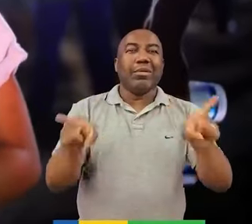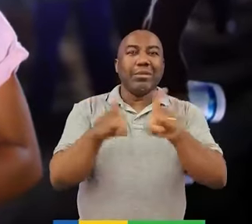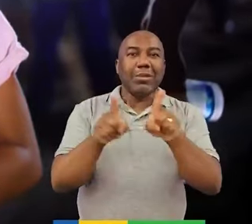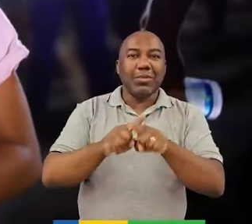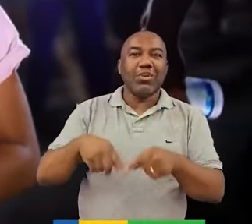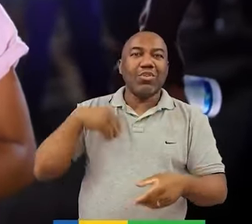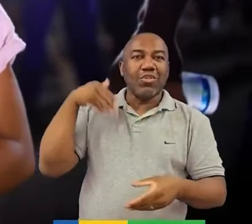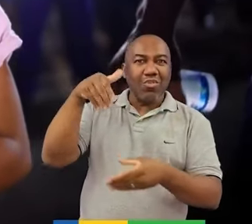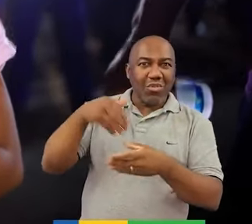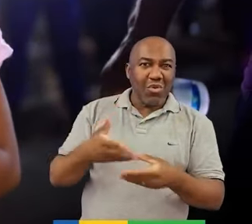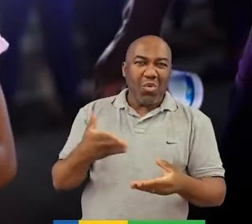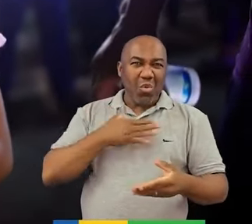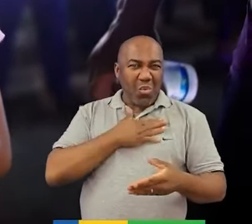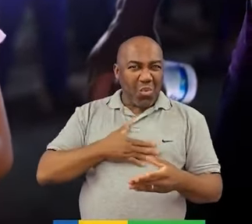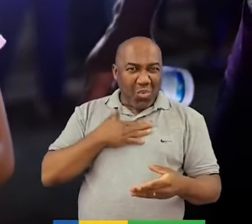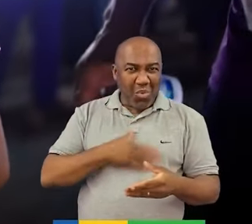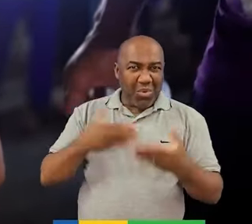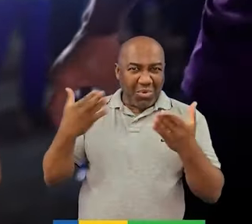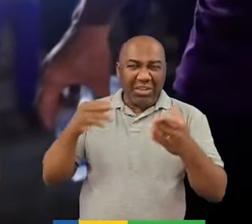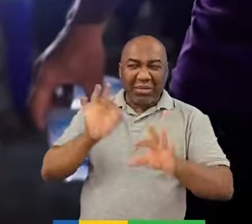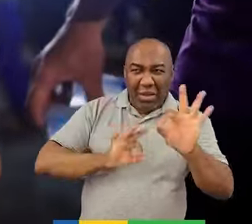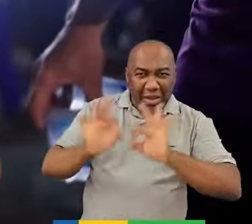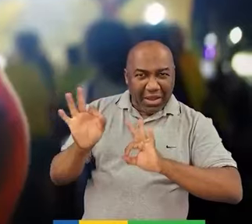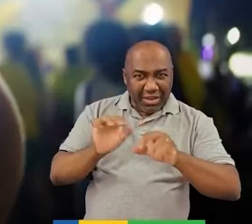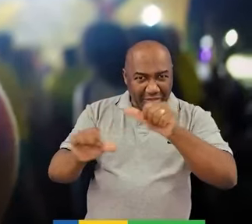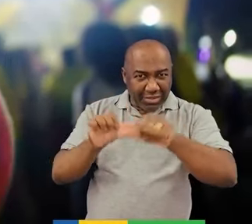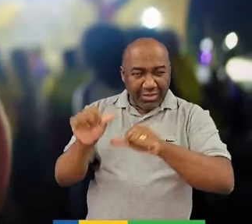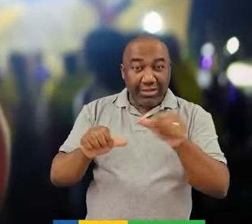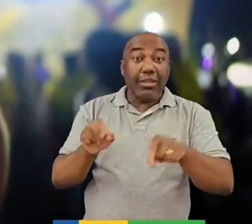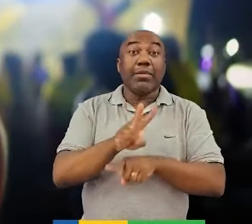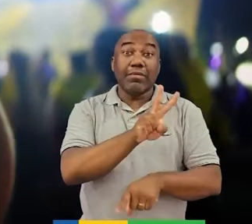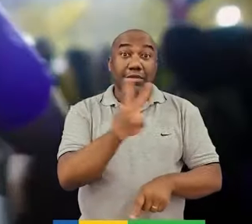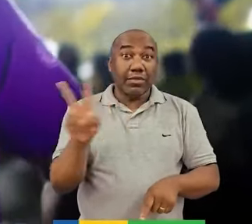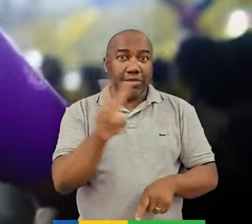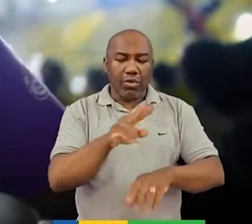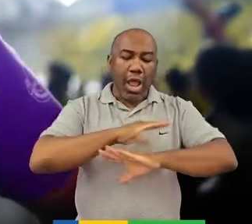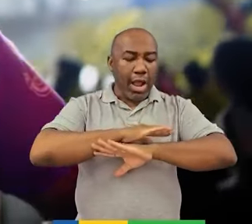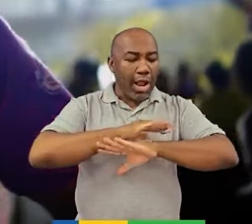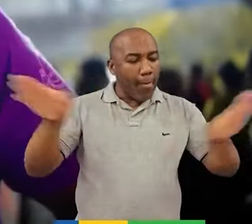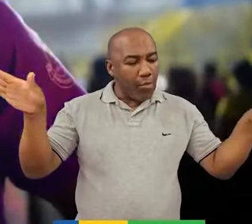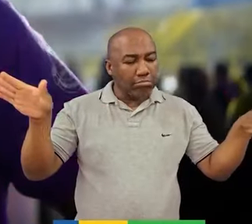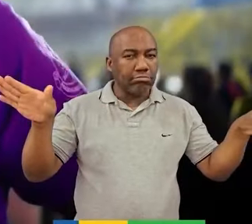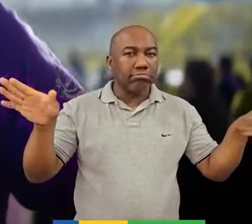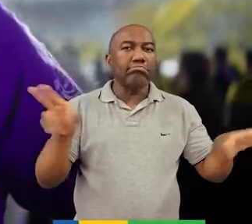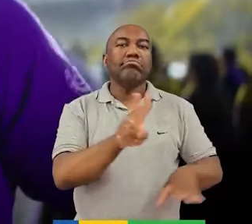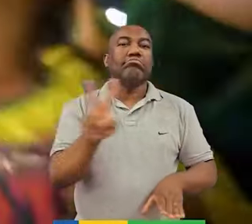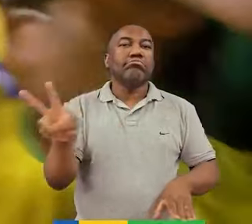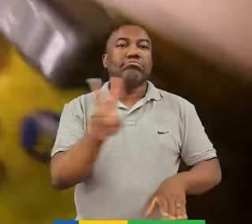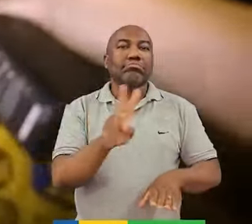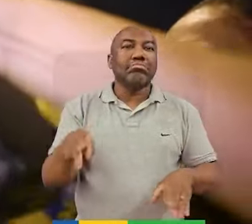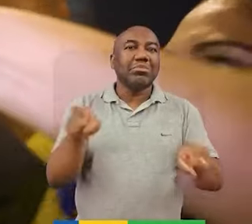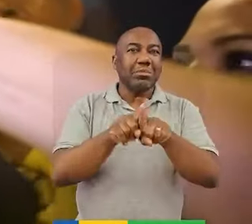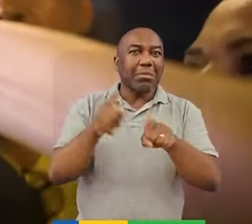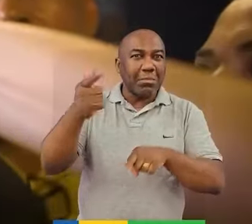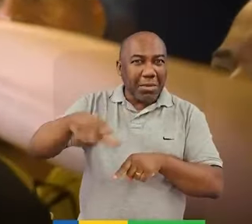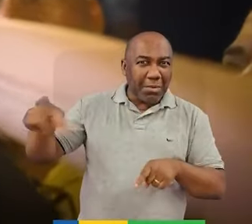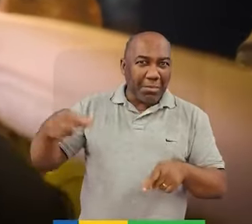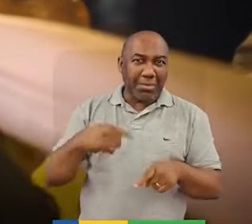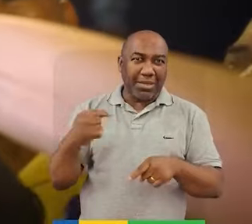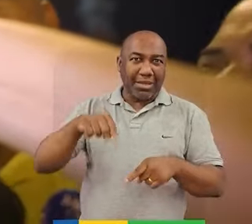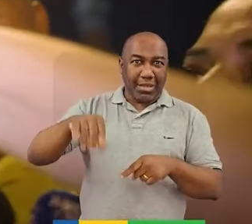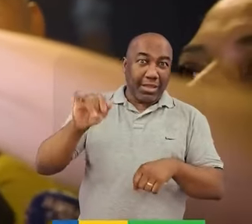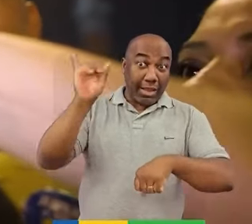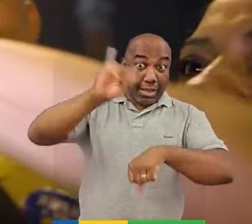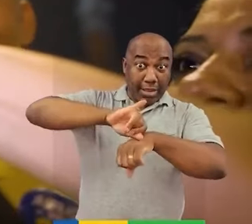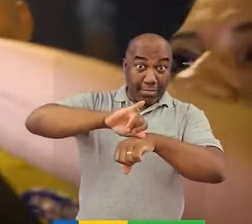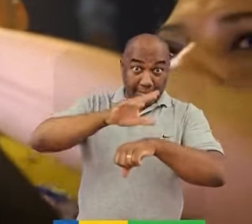Eu voto no Abílio que ele vai trazer mais educação. É 22 e pronto, acabou. 22! PT jamais na